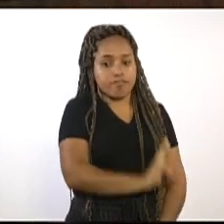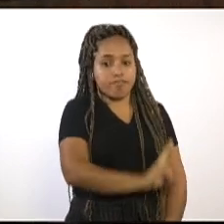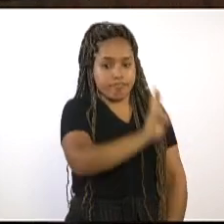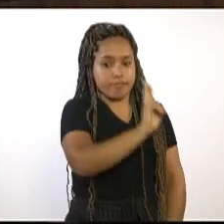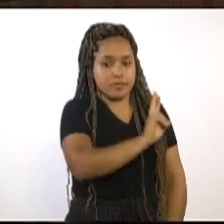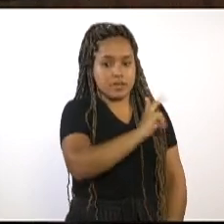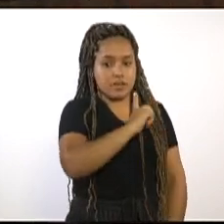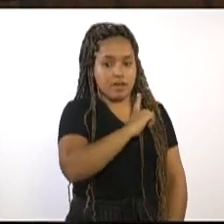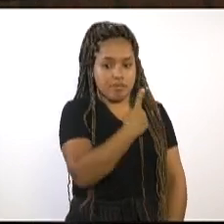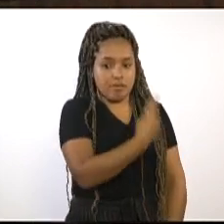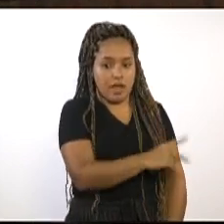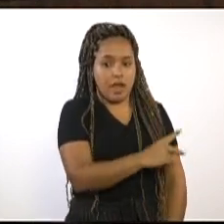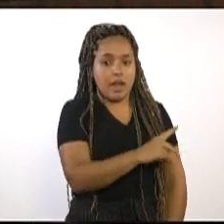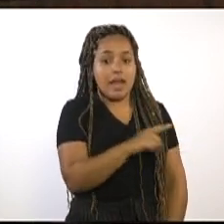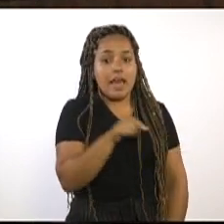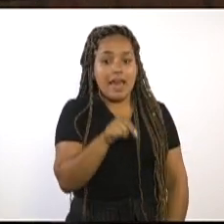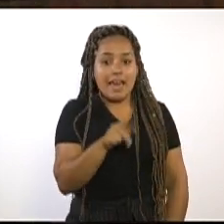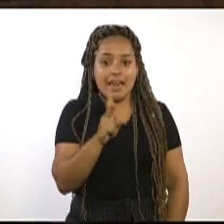periodicamente,